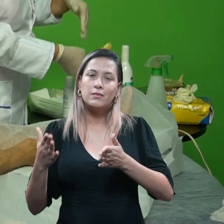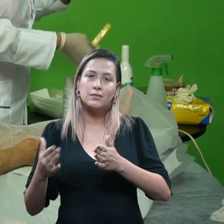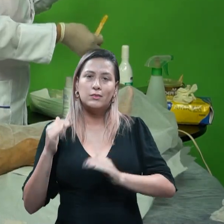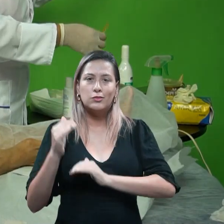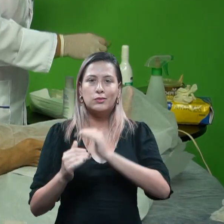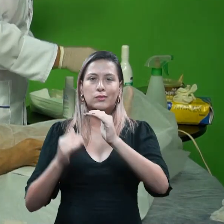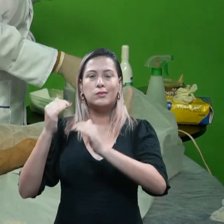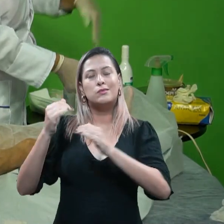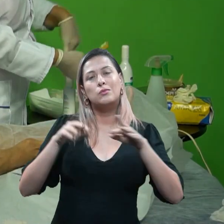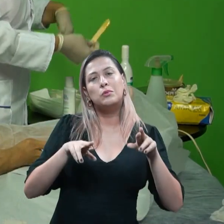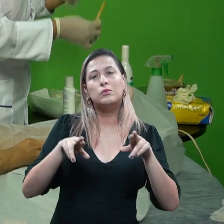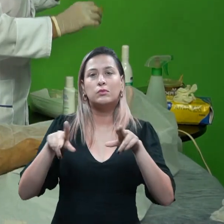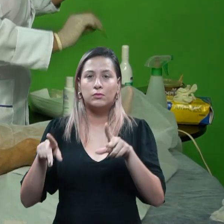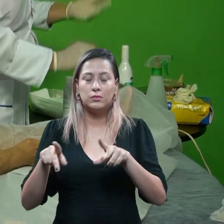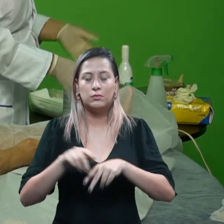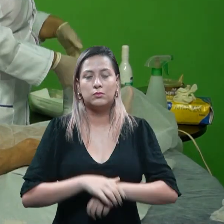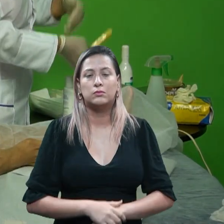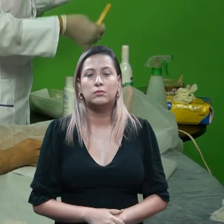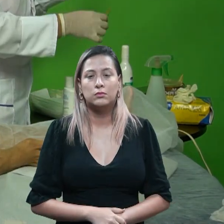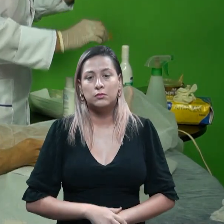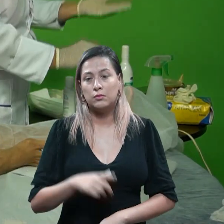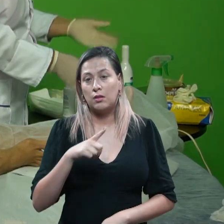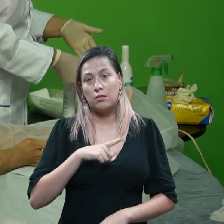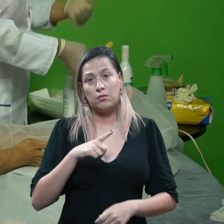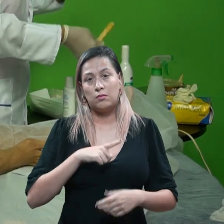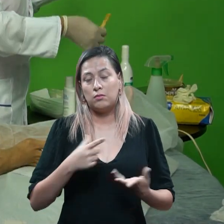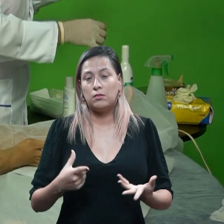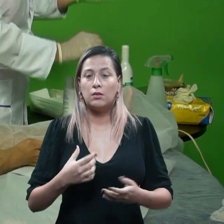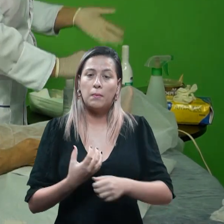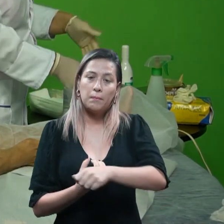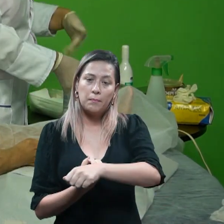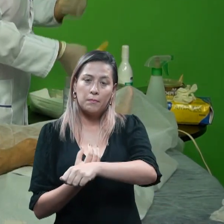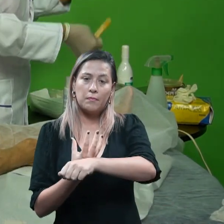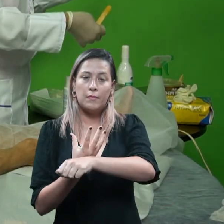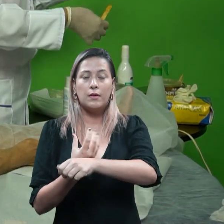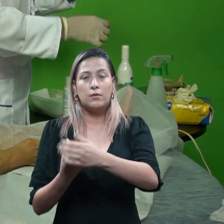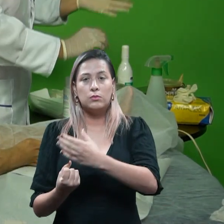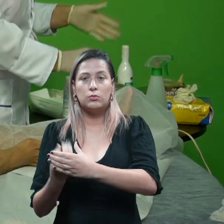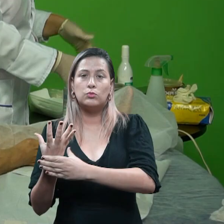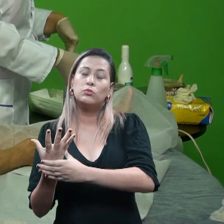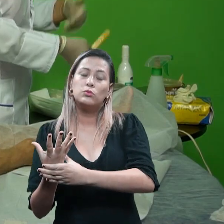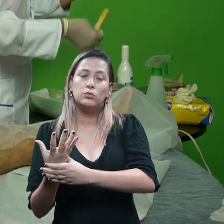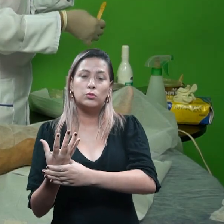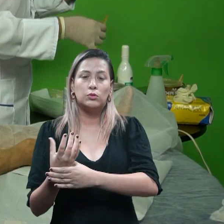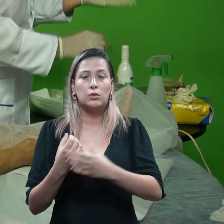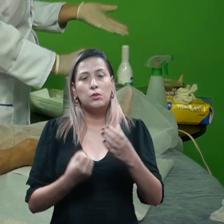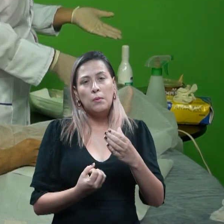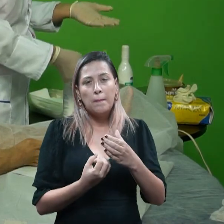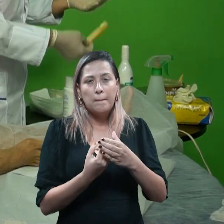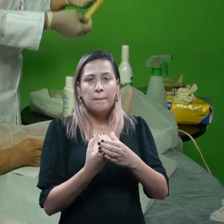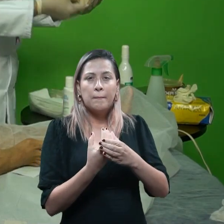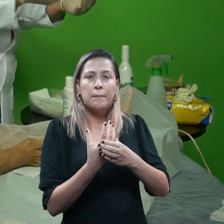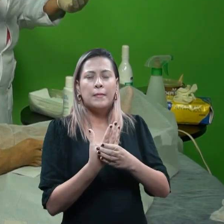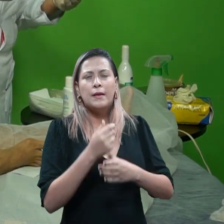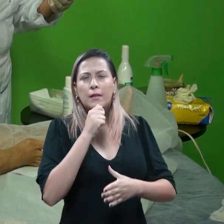crescimento. Em toda a extensão do corpo da gente vai ter pelo nascendo, pelo em